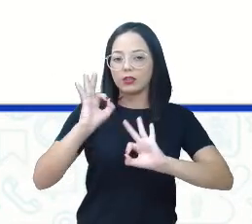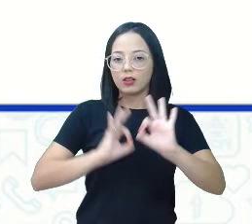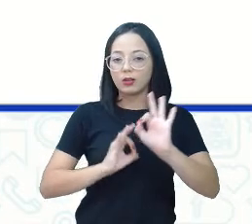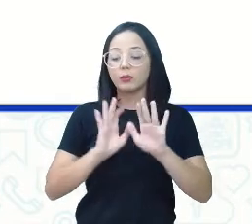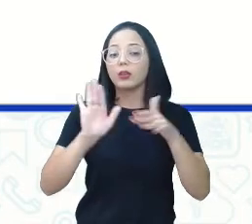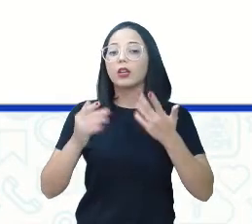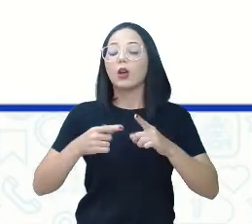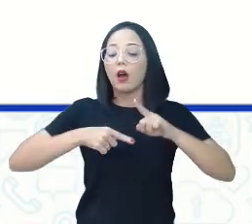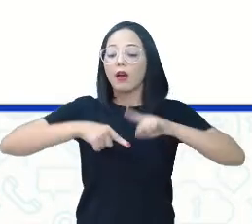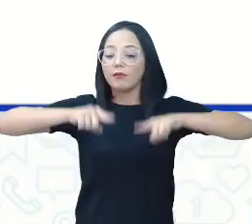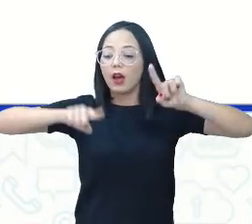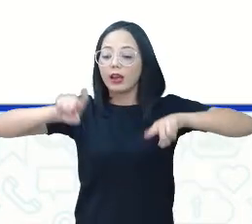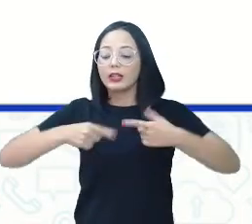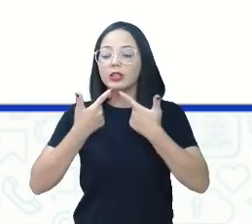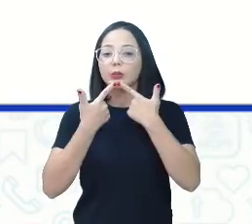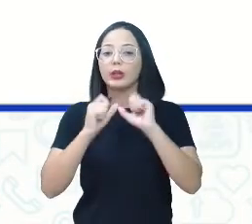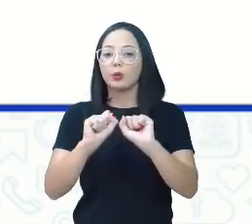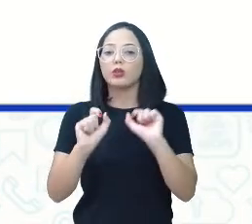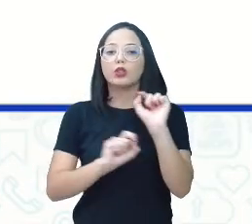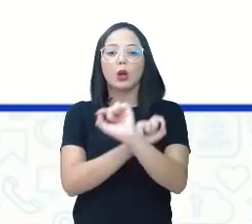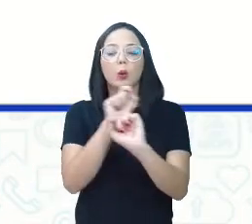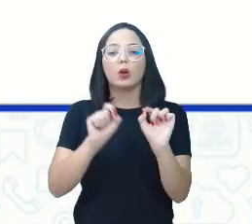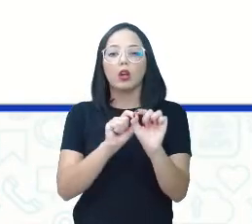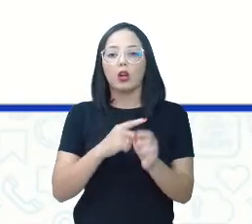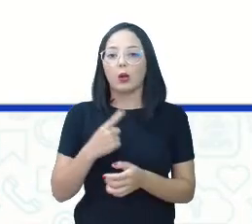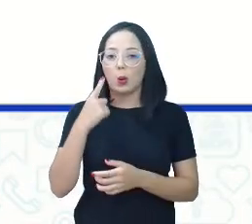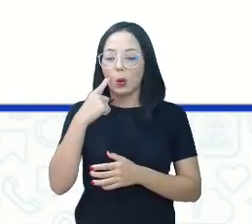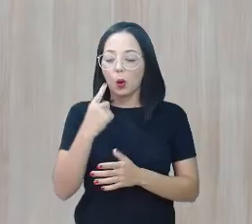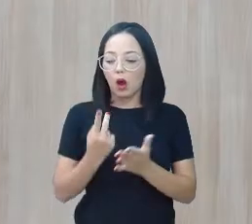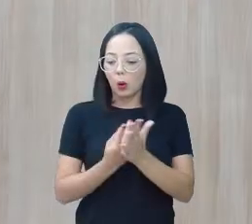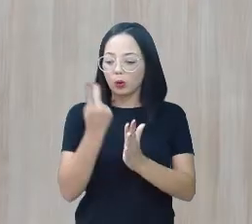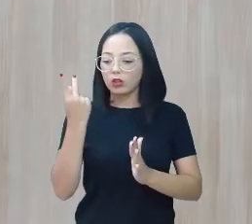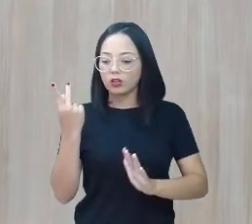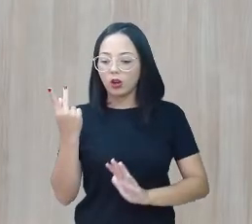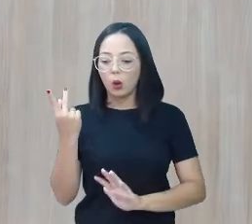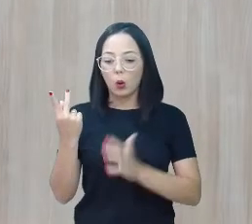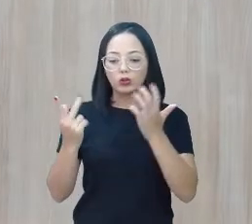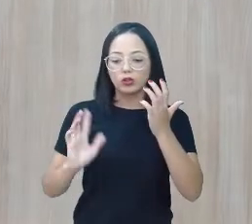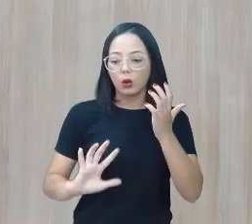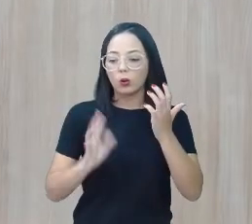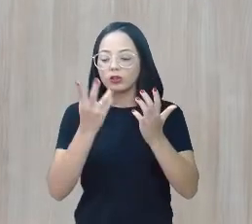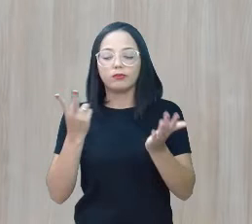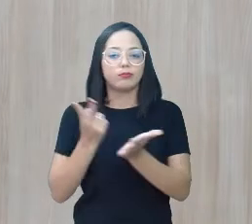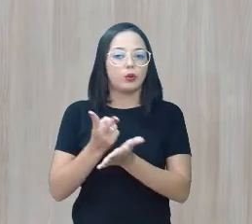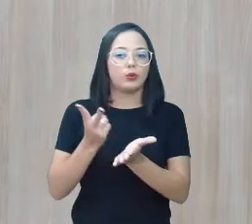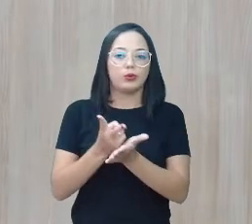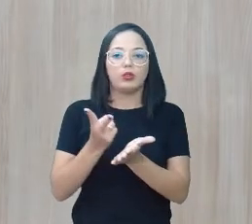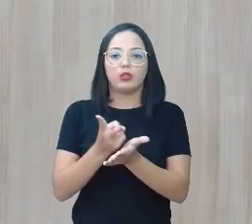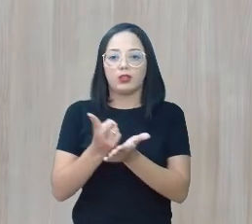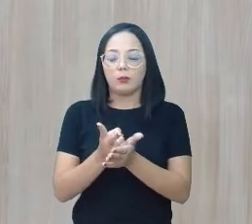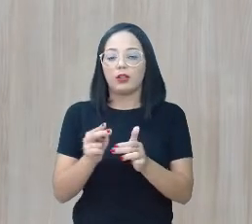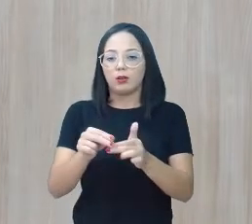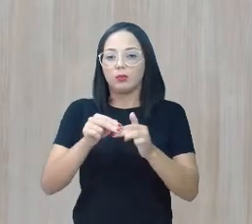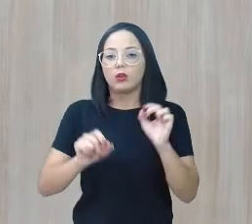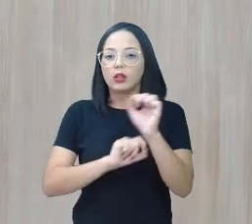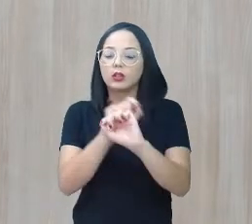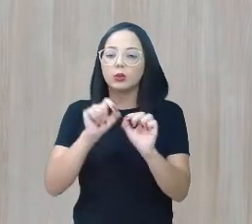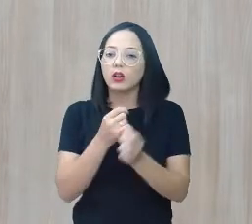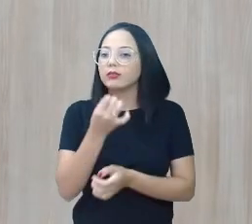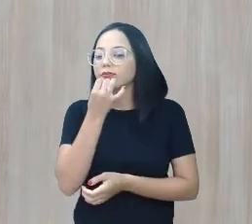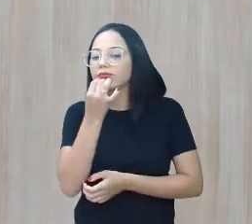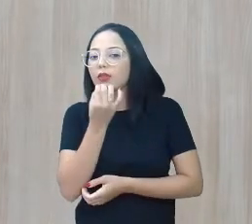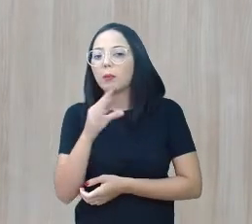Então, a variação linguística, ela está acontecendo constantemente, através